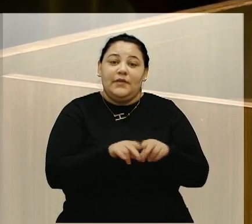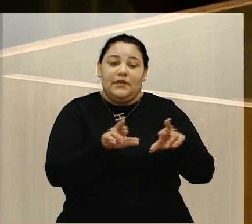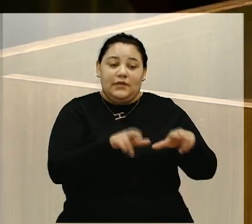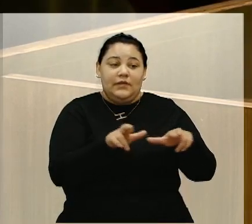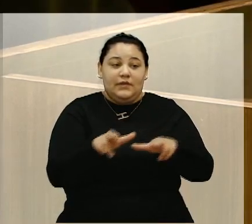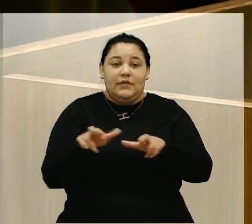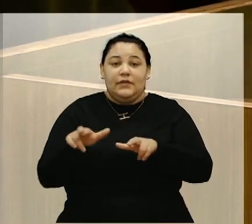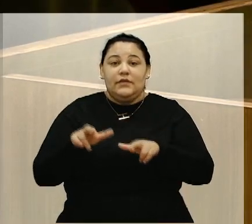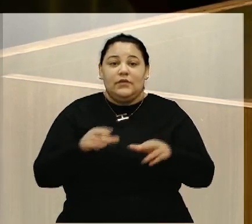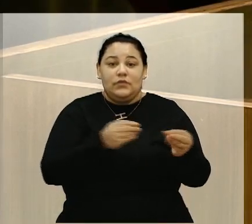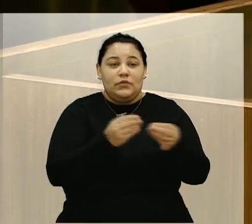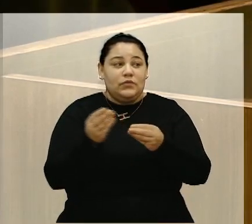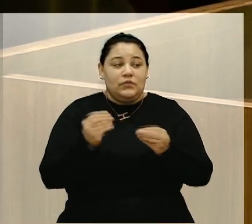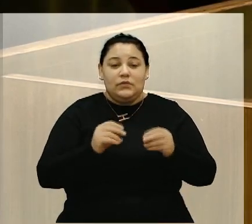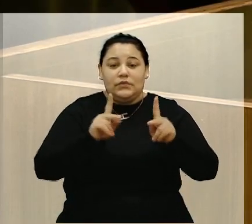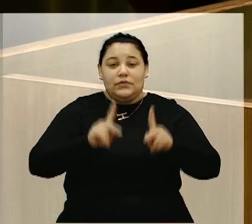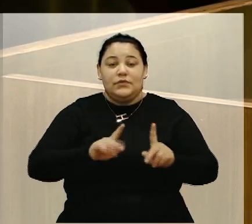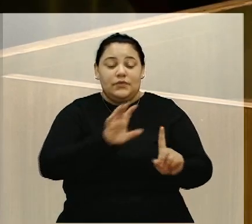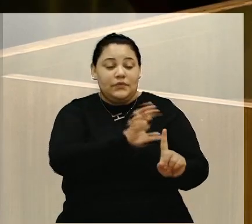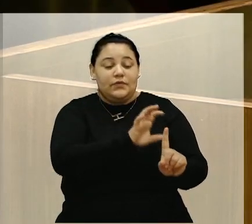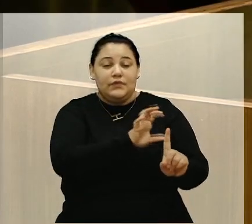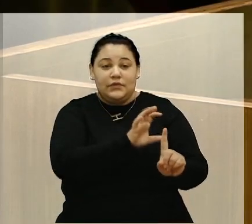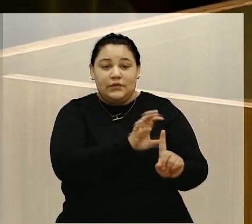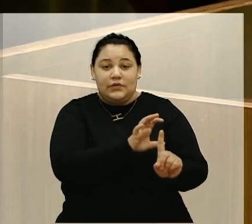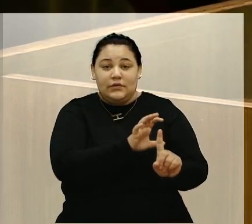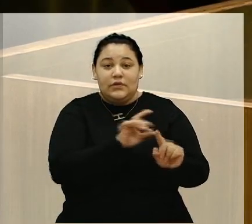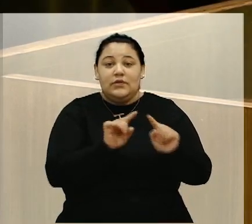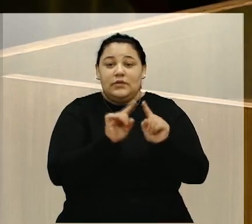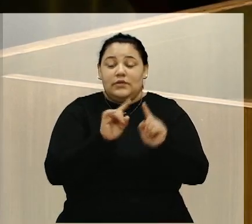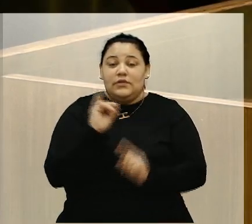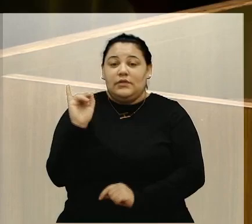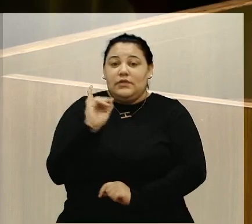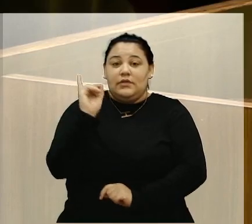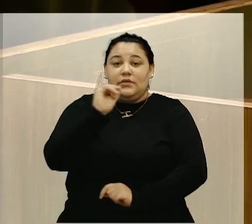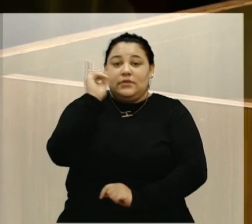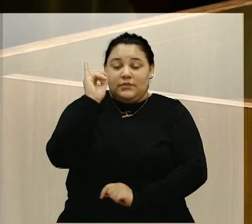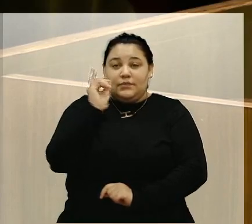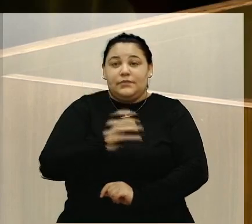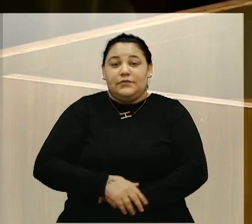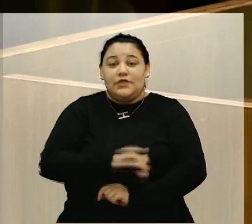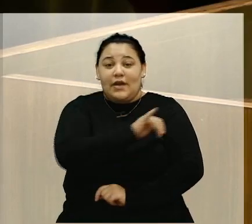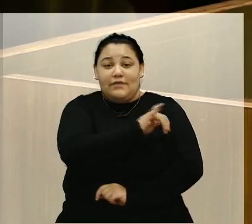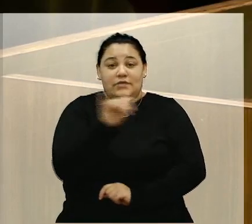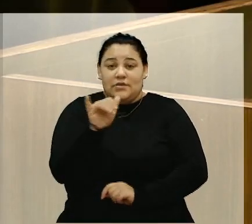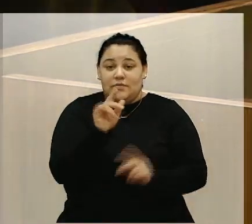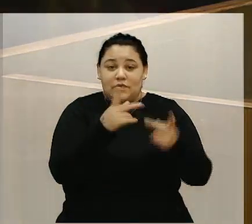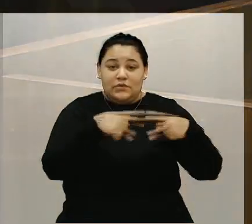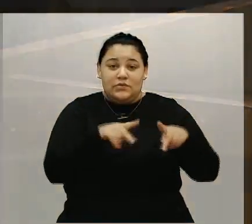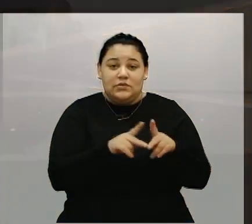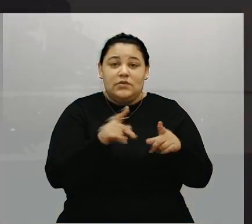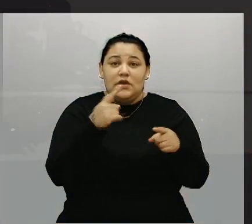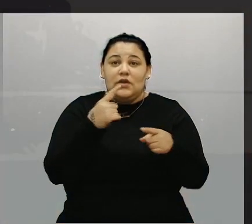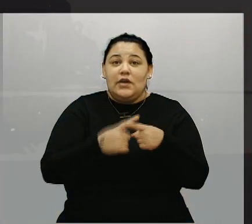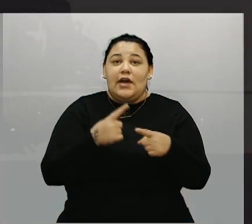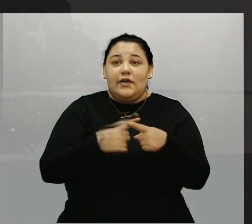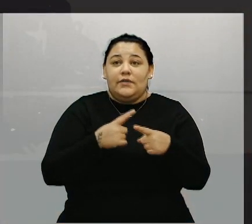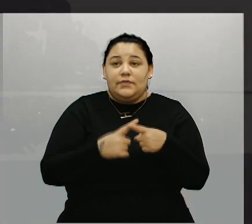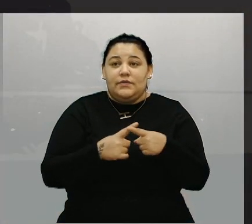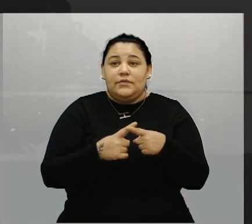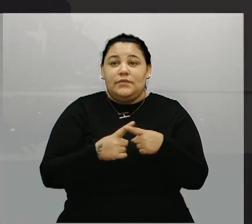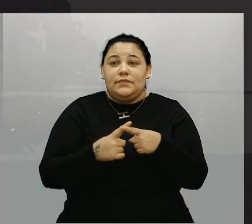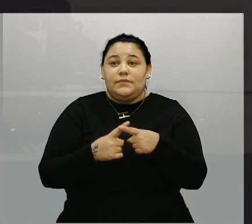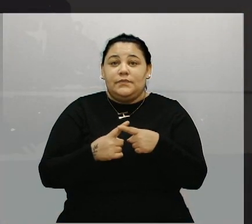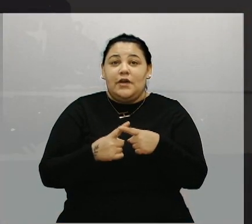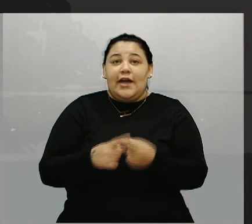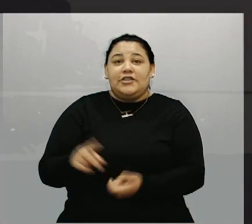foram afetadas, mas é importante que seja dito isso para a população, porque eu especificamente de